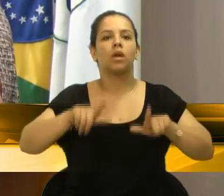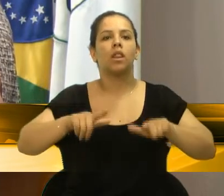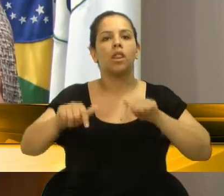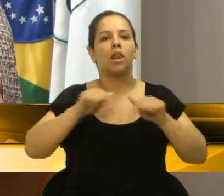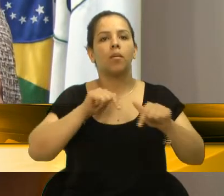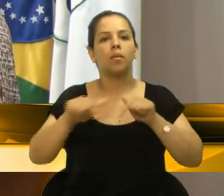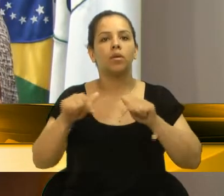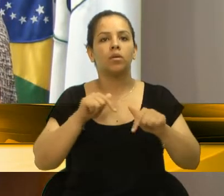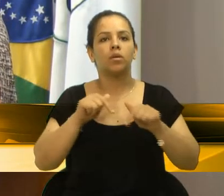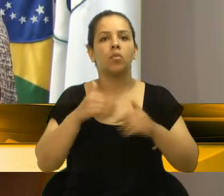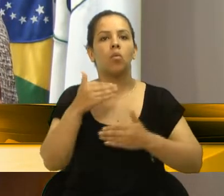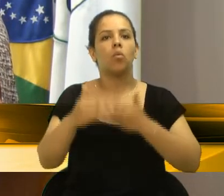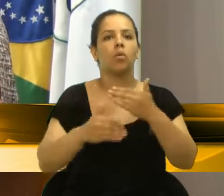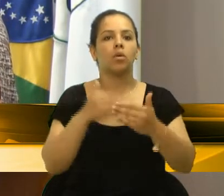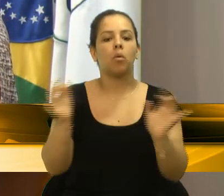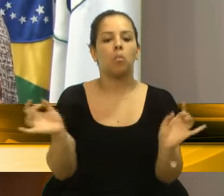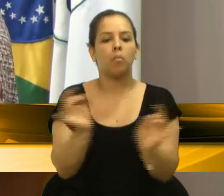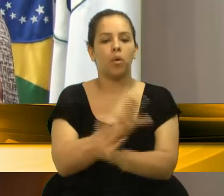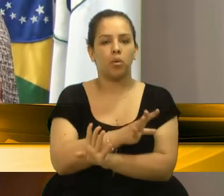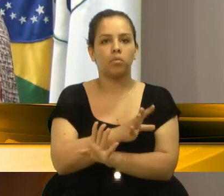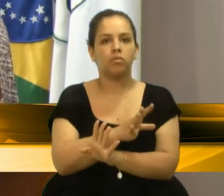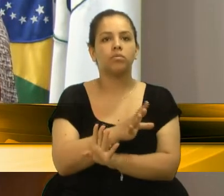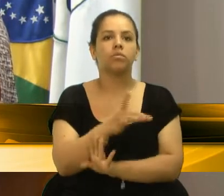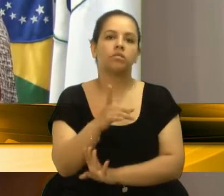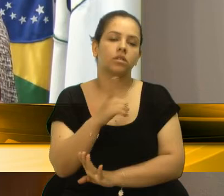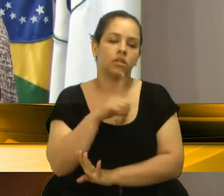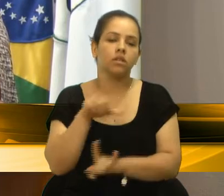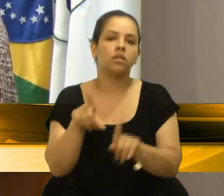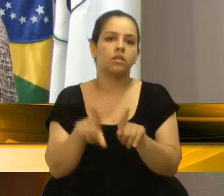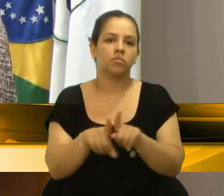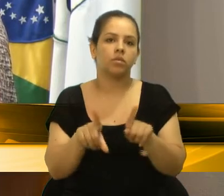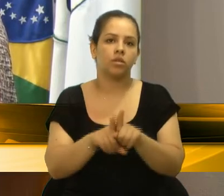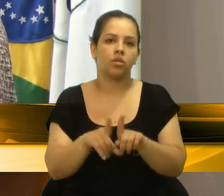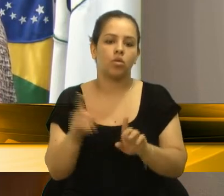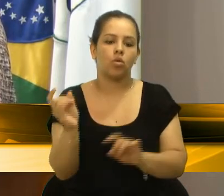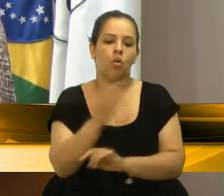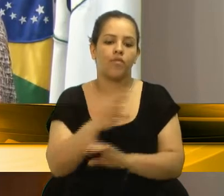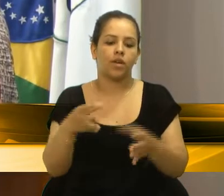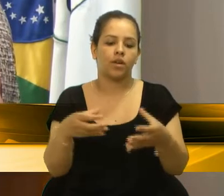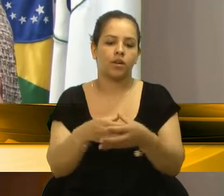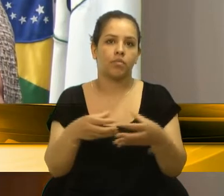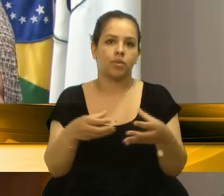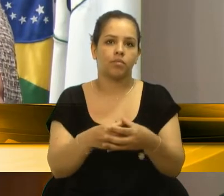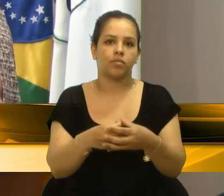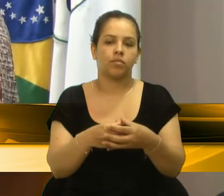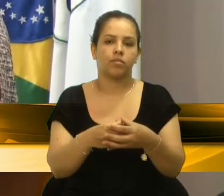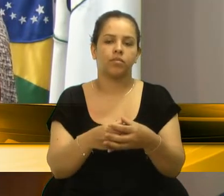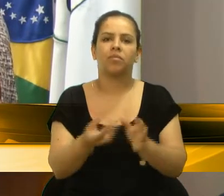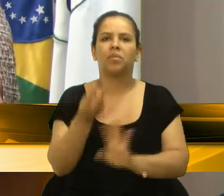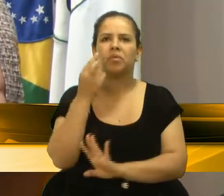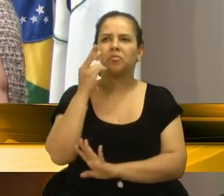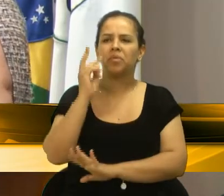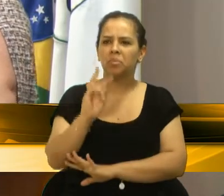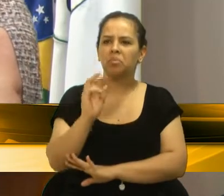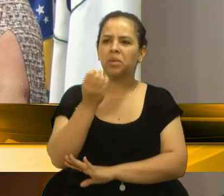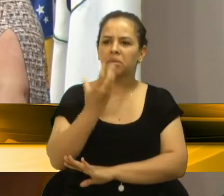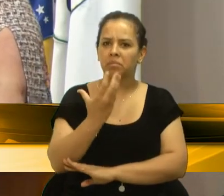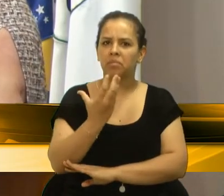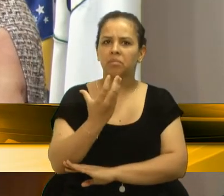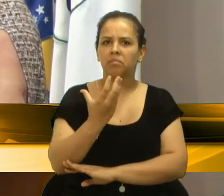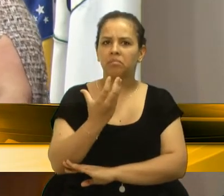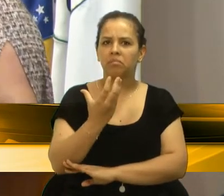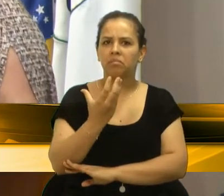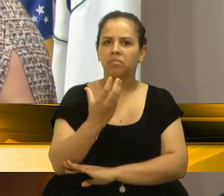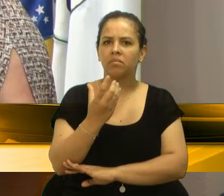que, quando pronto, contaria, então, com nova equipe. Vejamos, senhores,